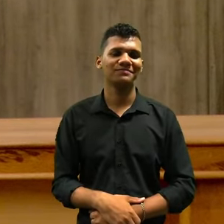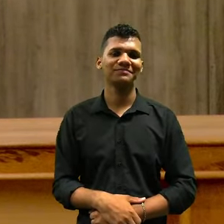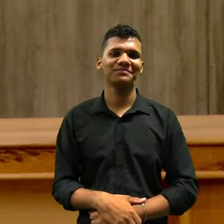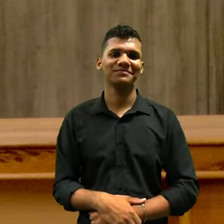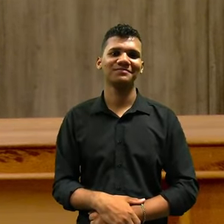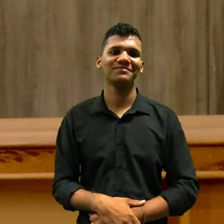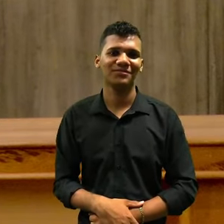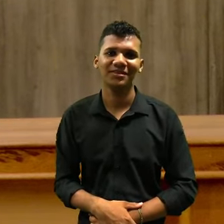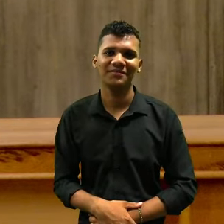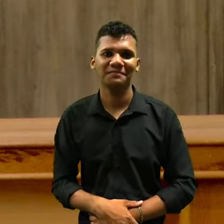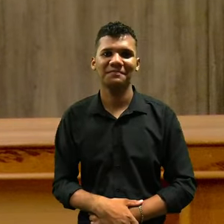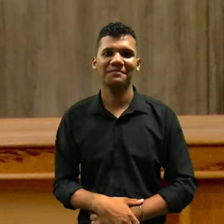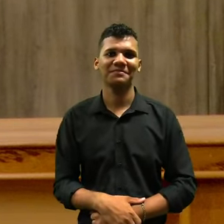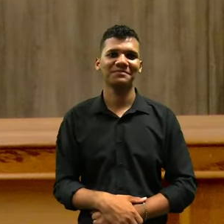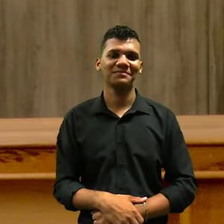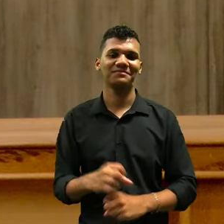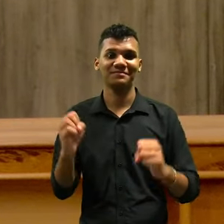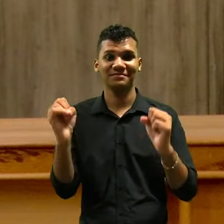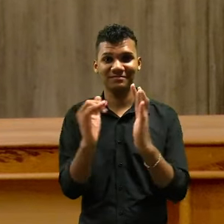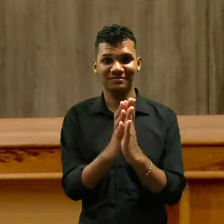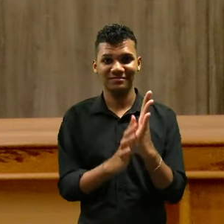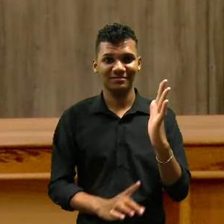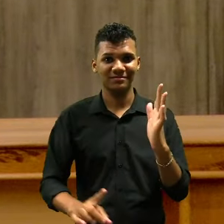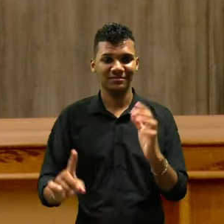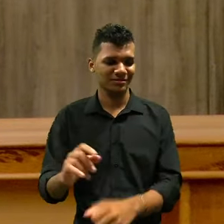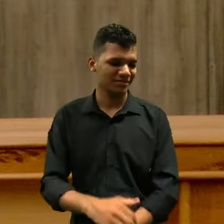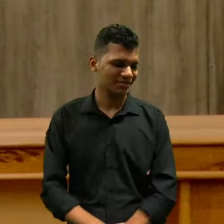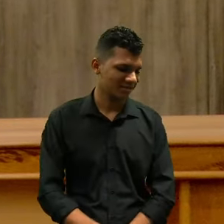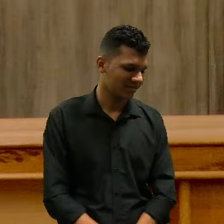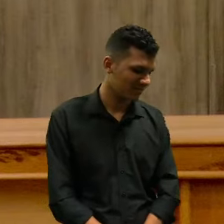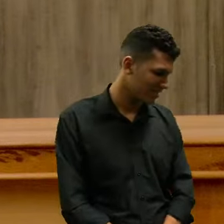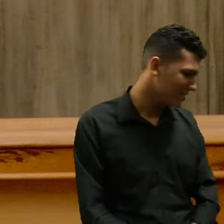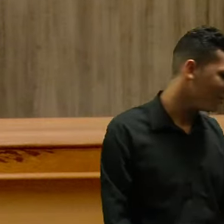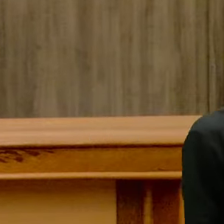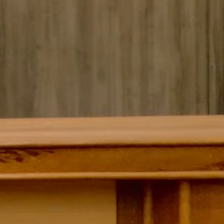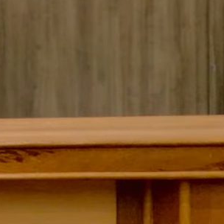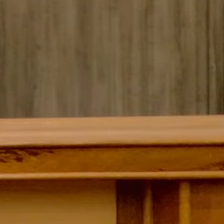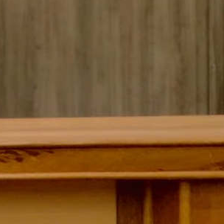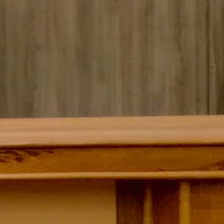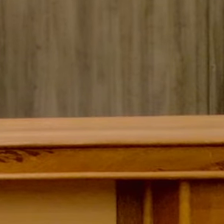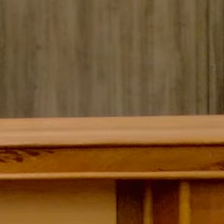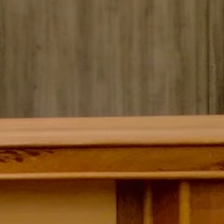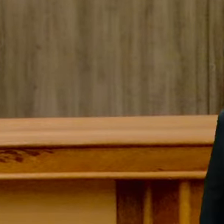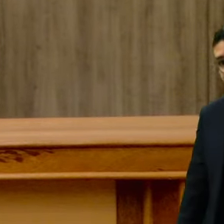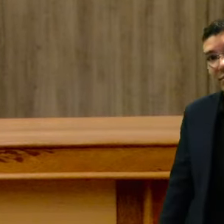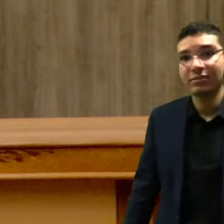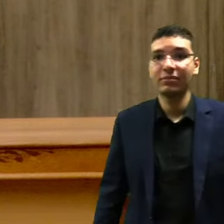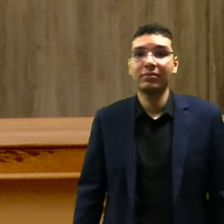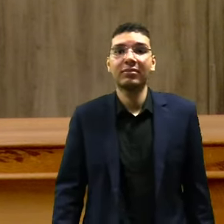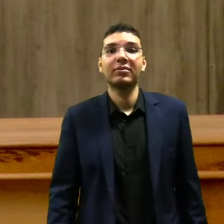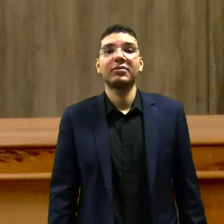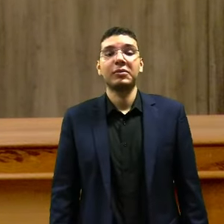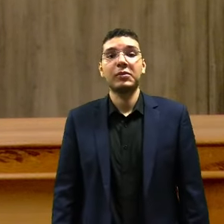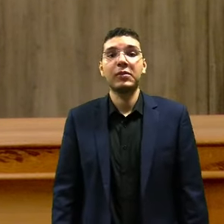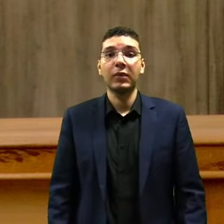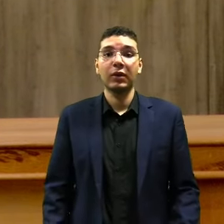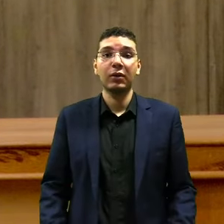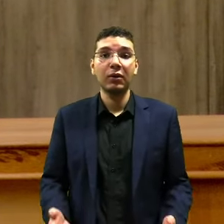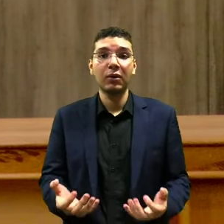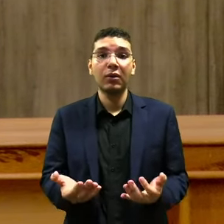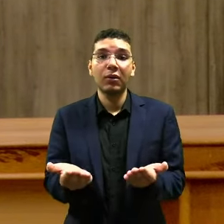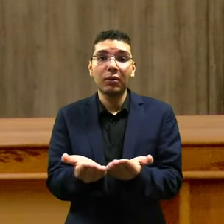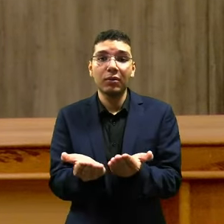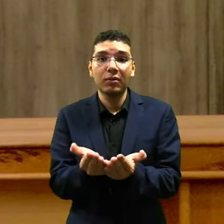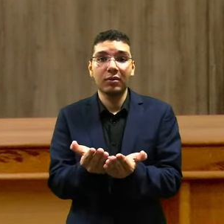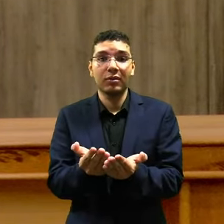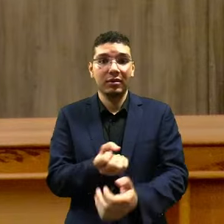Deus Eita meus irmãos eu tenho coisa aqui mas eu vou correr vamos lá um crente sentimental um crente